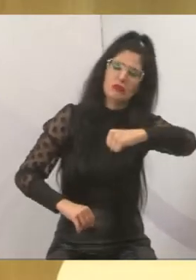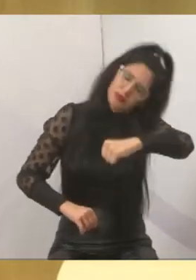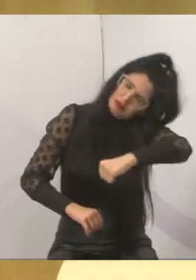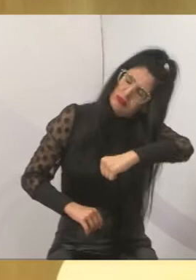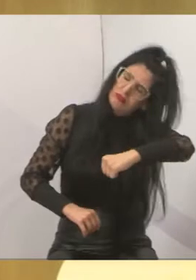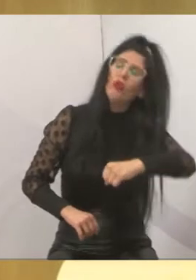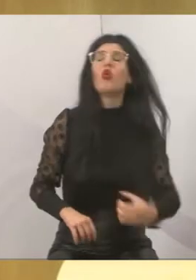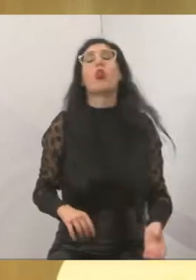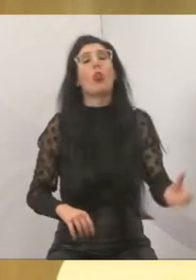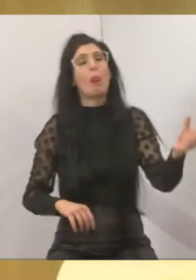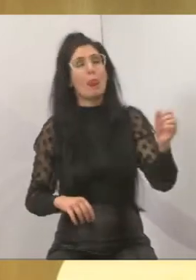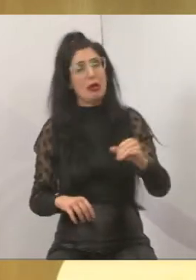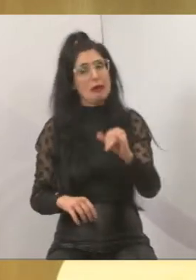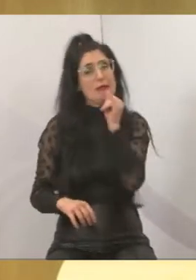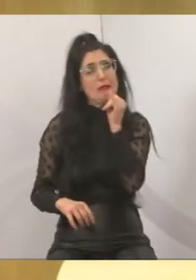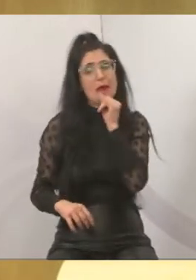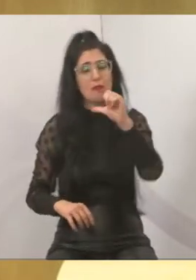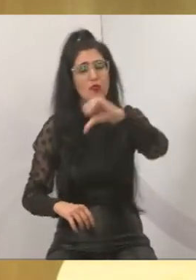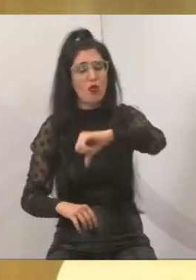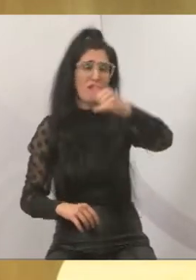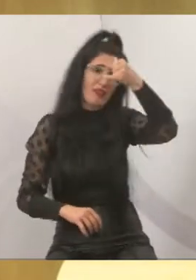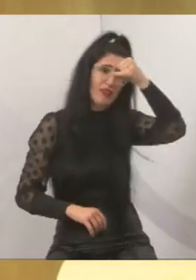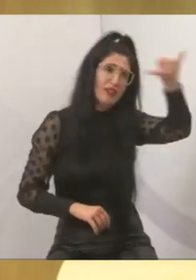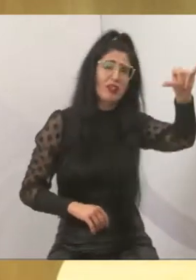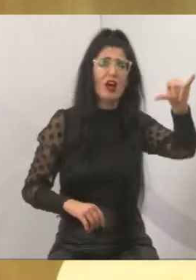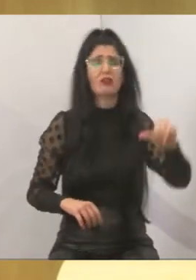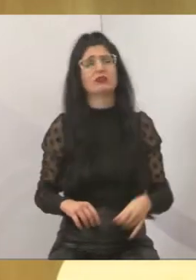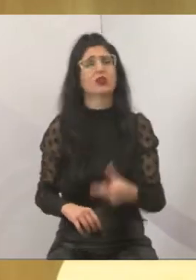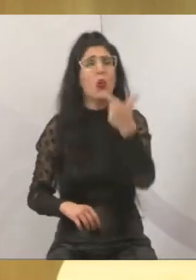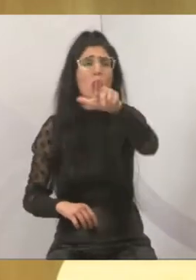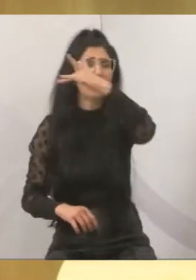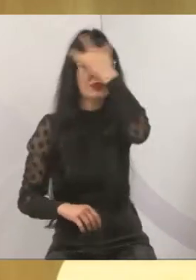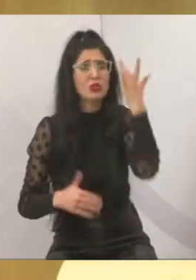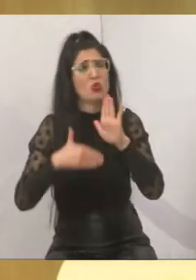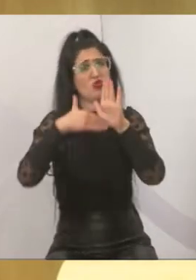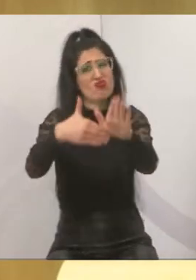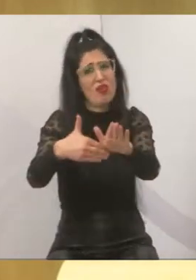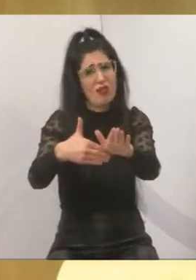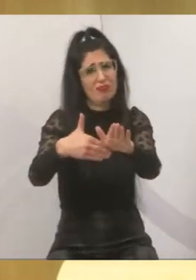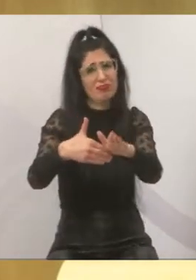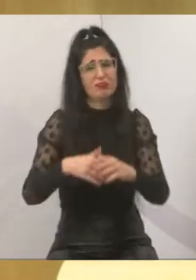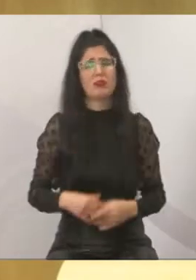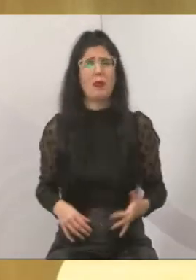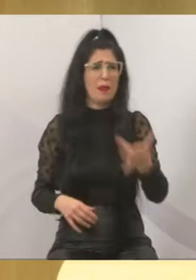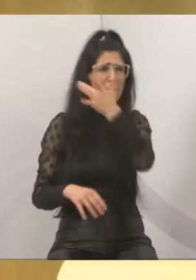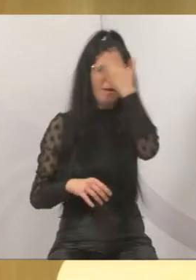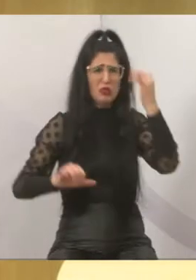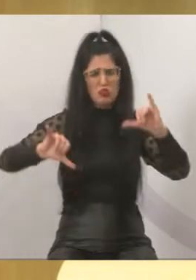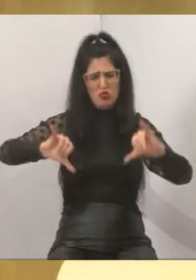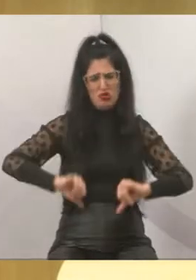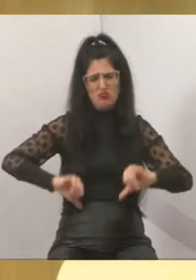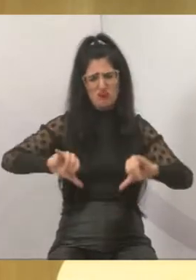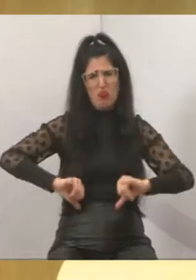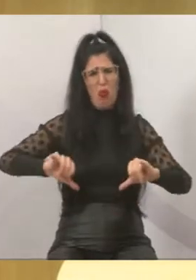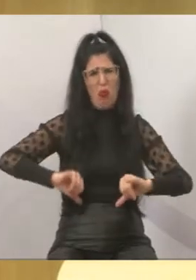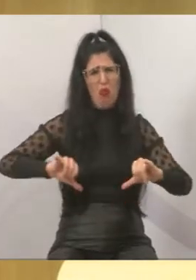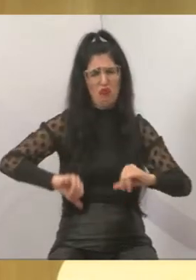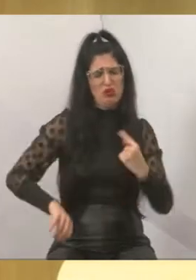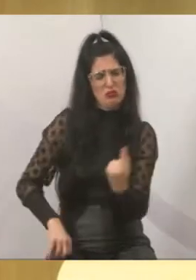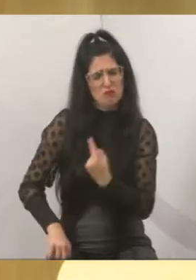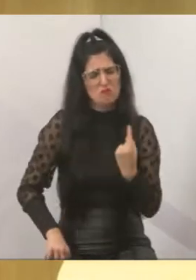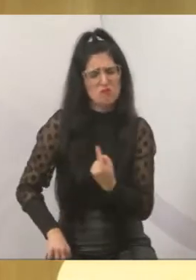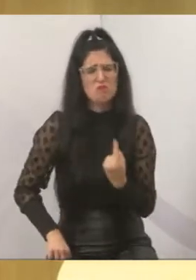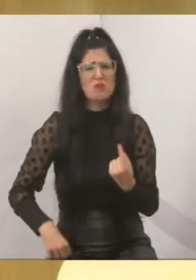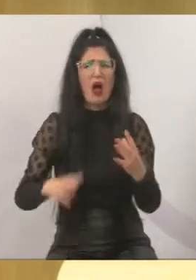pessoas tivessem sido escutadas. A gente vê nesse tempo de crise, de pandemia, as pessoas muito em casa, a gente observa um